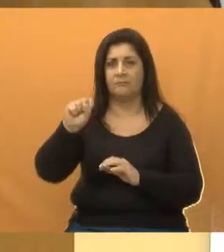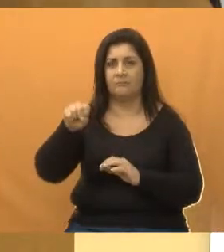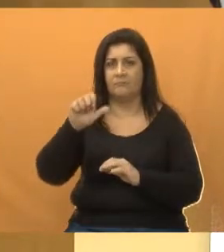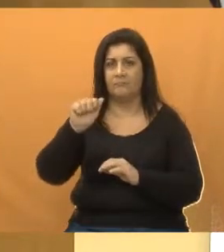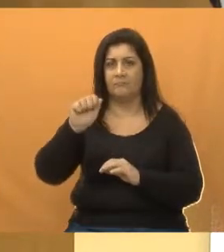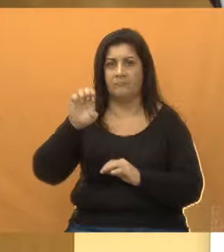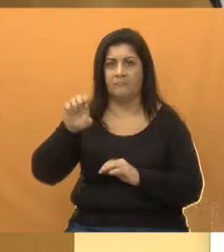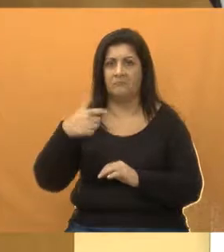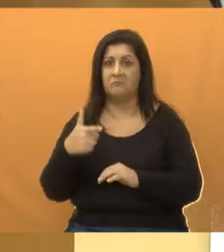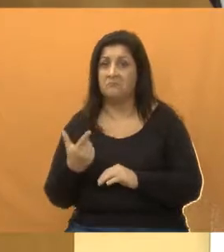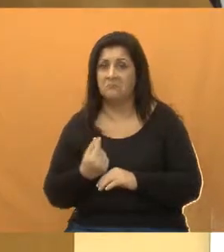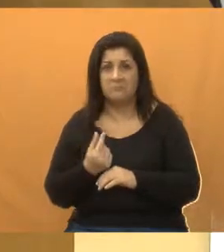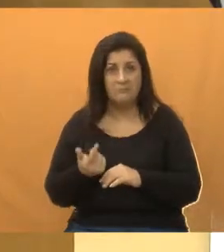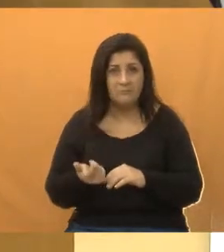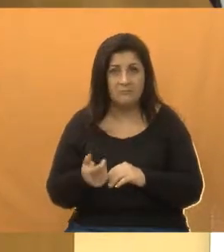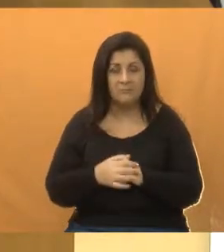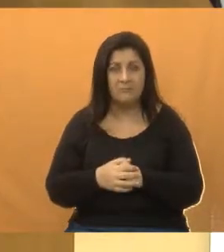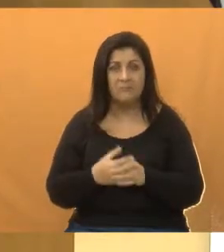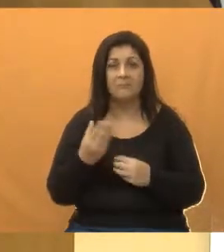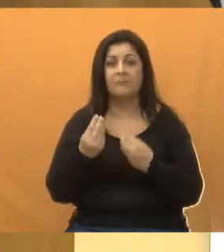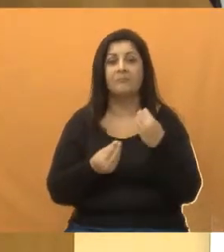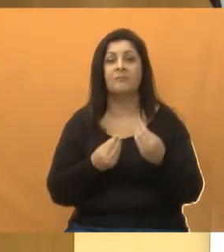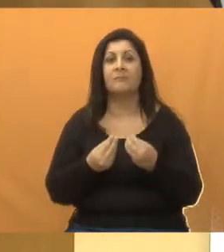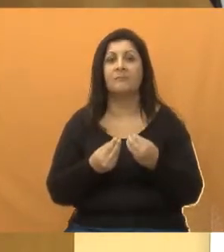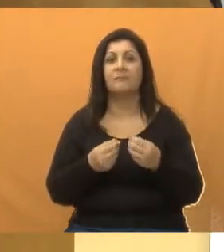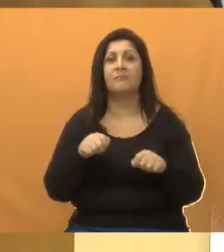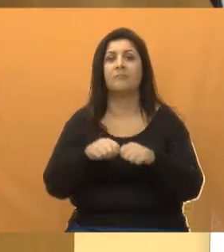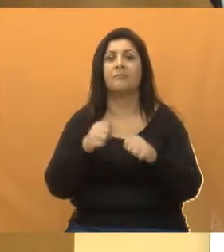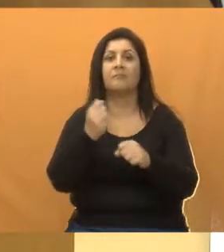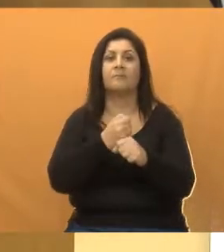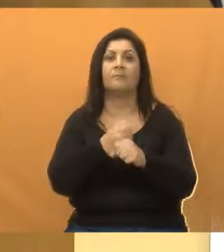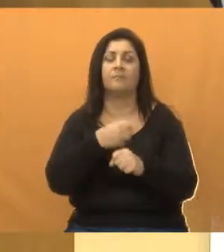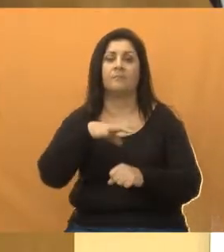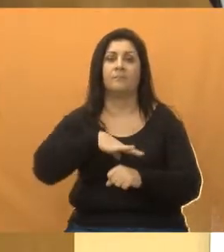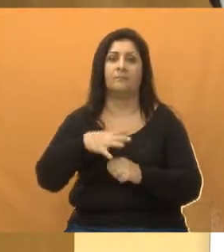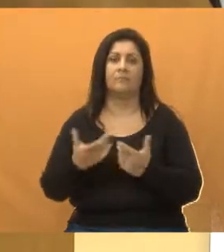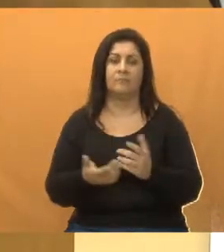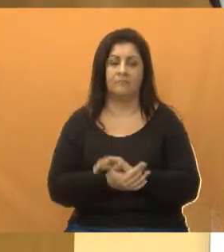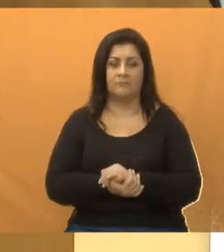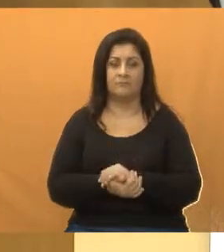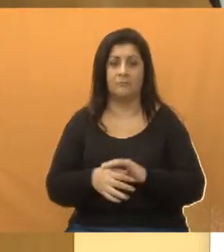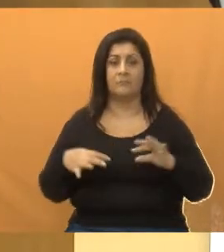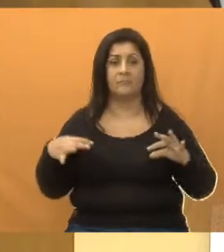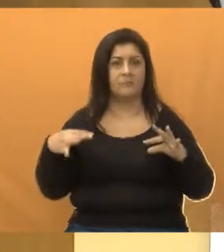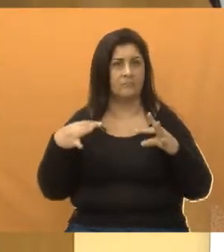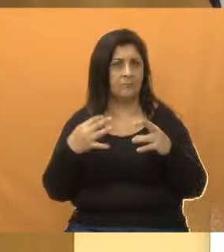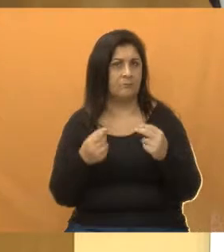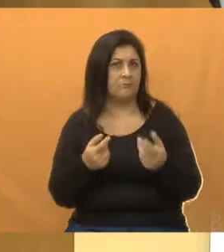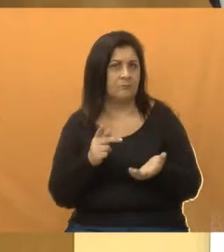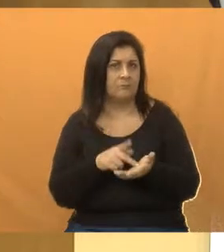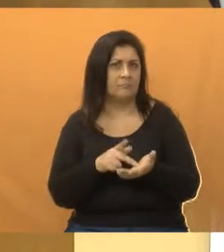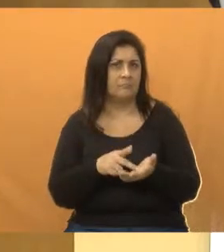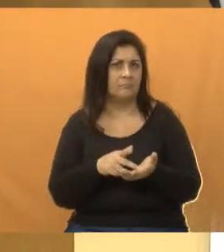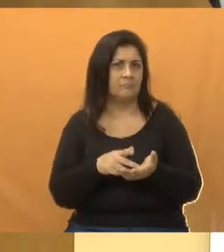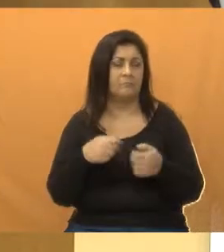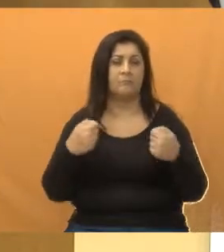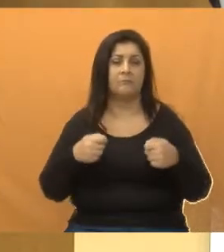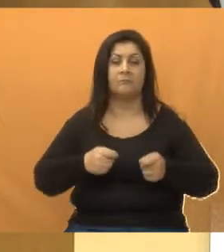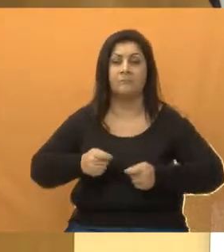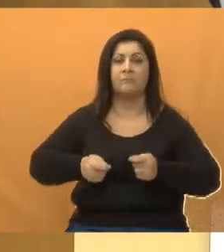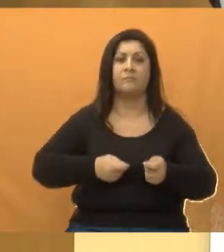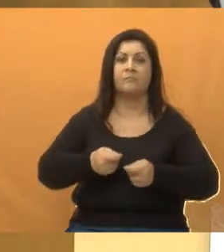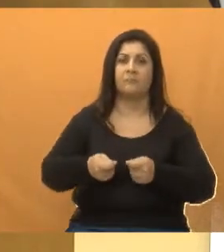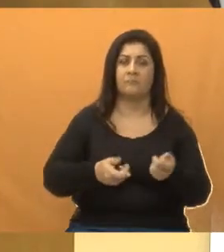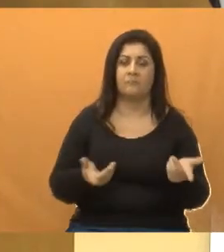vai receber esse dinheiro, também não vai poder investir em obras na nossa cidade. Agora, tudo isso, na realidade, é uma questão de gestão. Né?